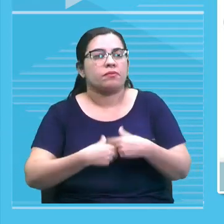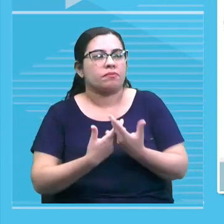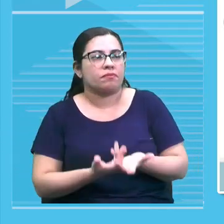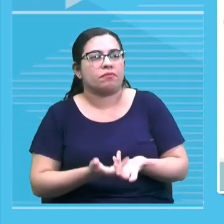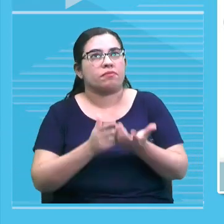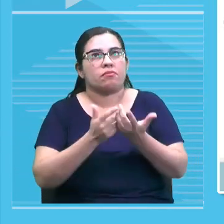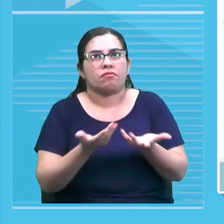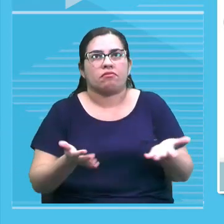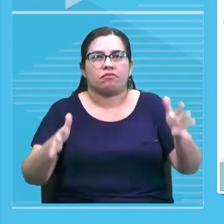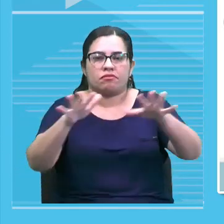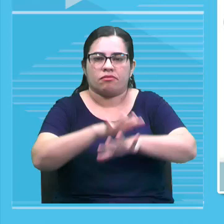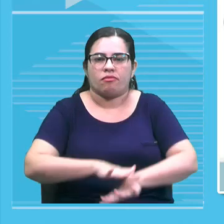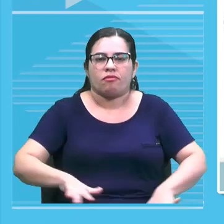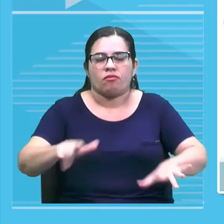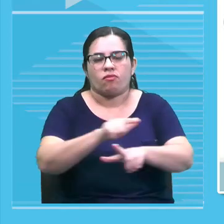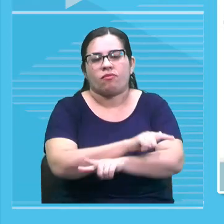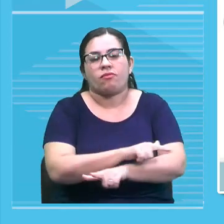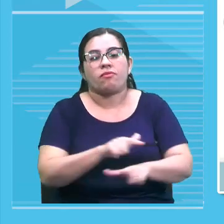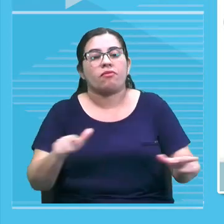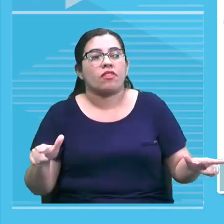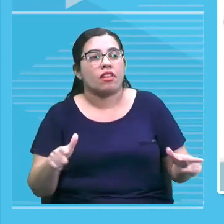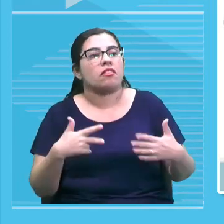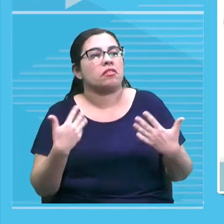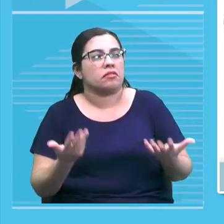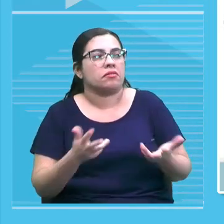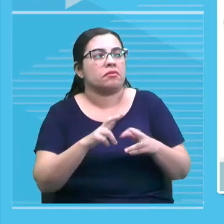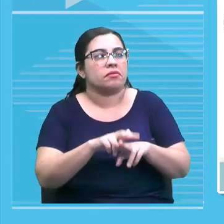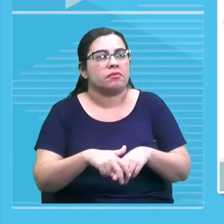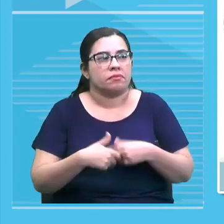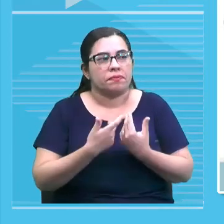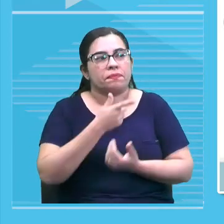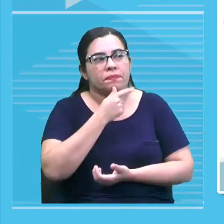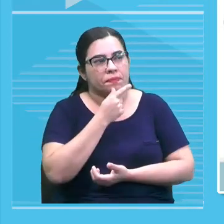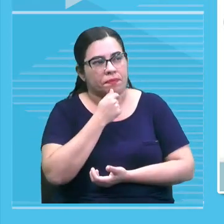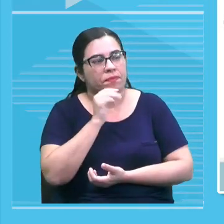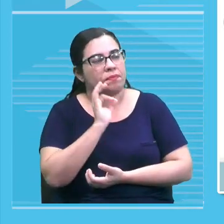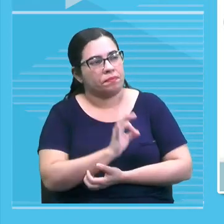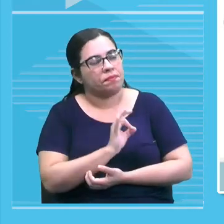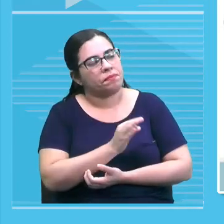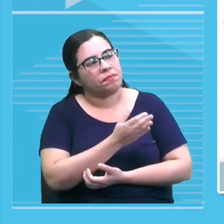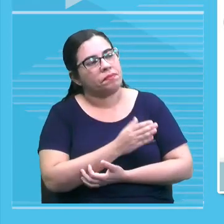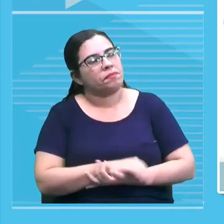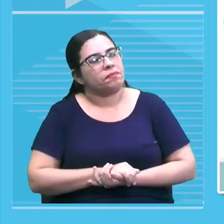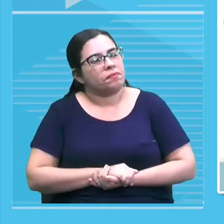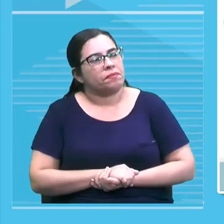do vácuo somente por meio da água beleza